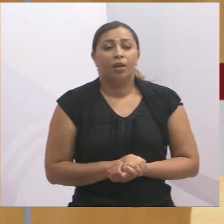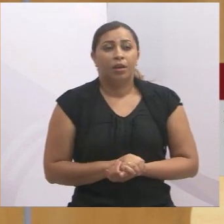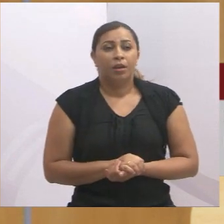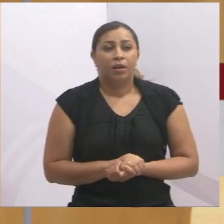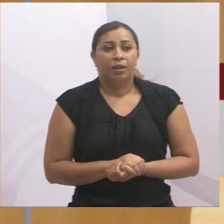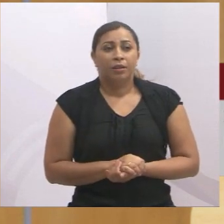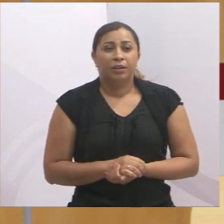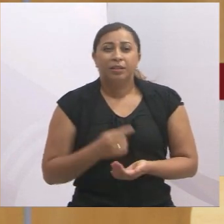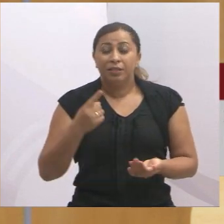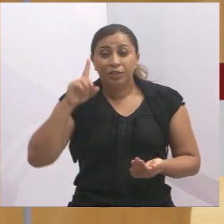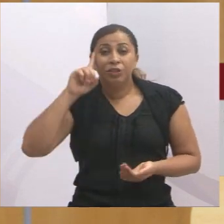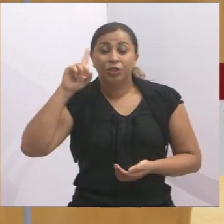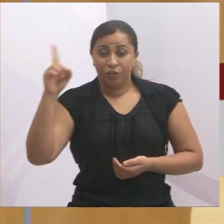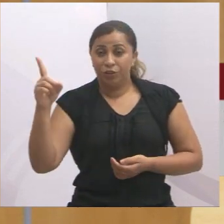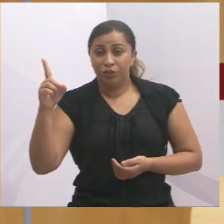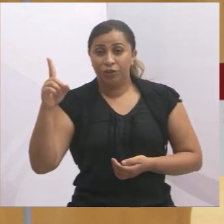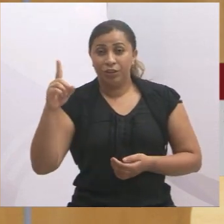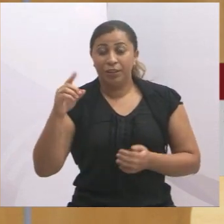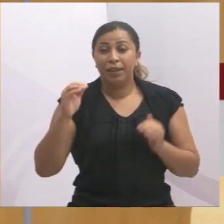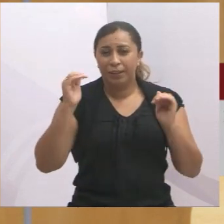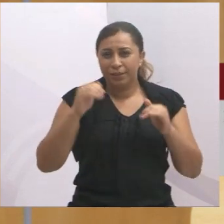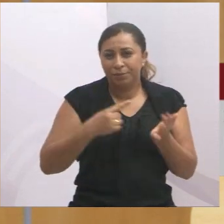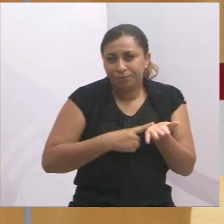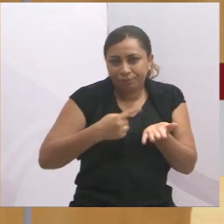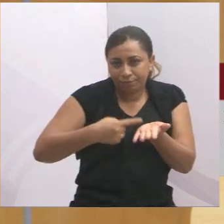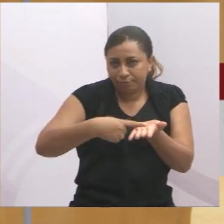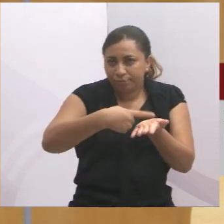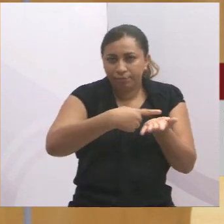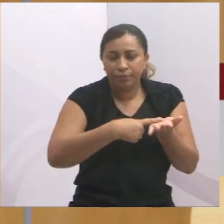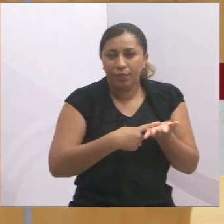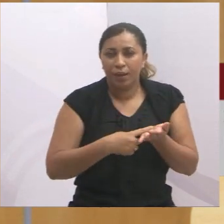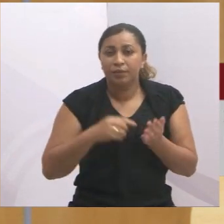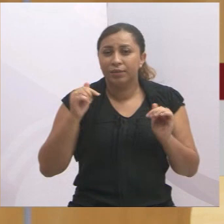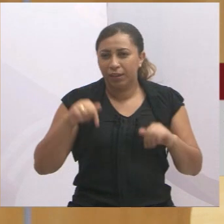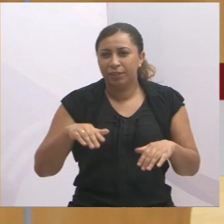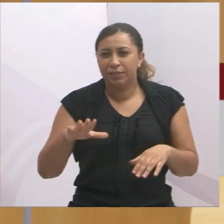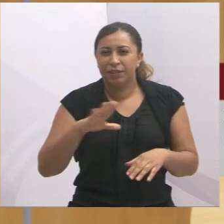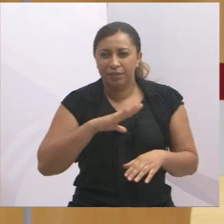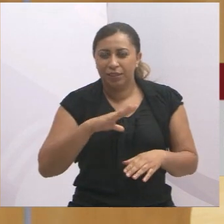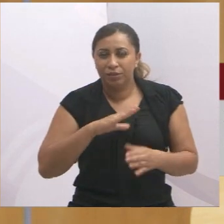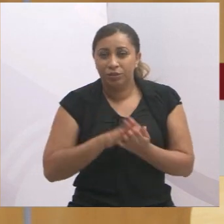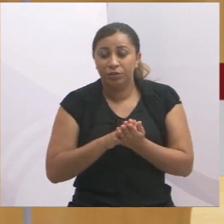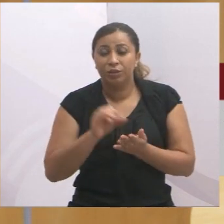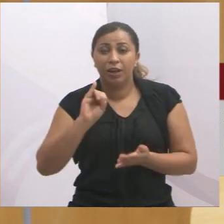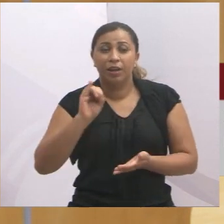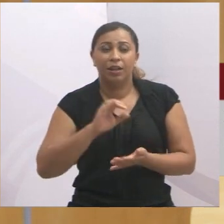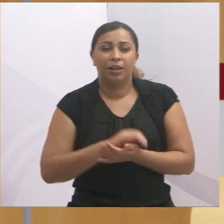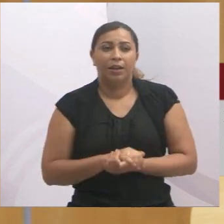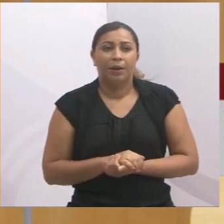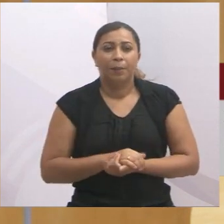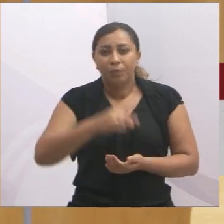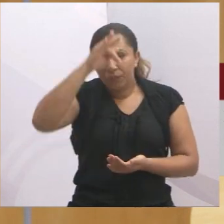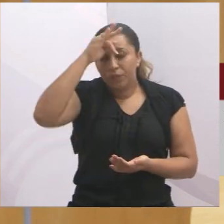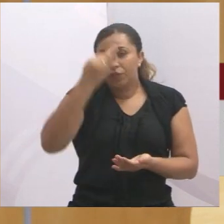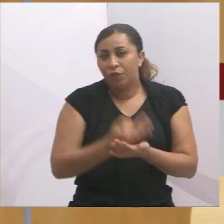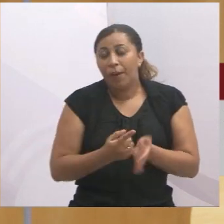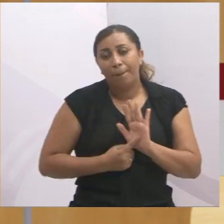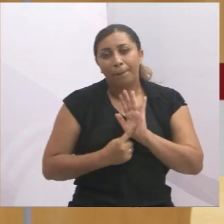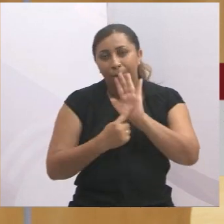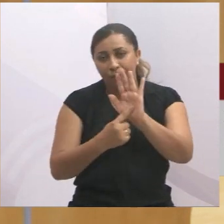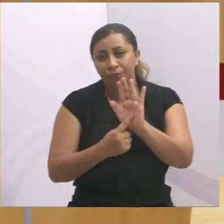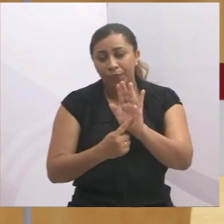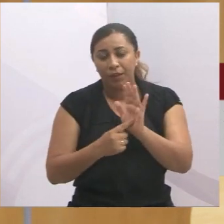que essas datas dentro do calendário municipal de manifestação de fé